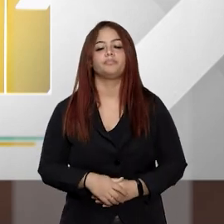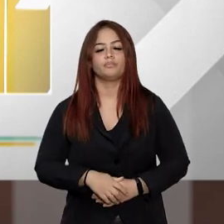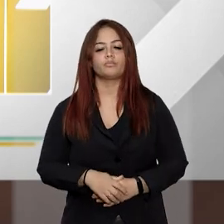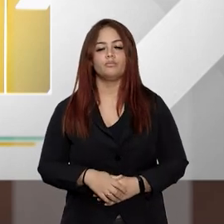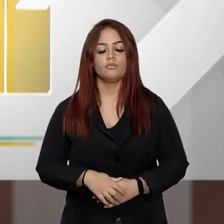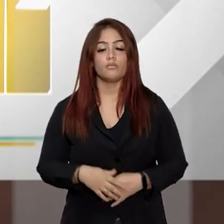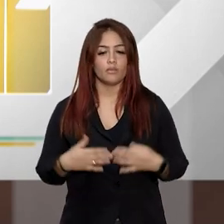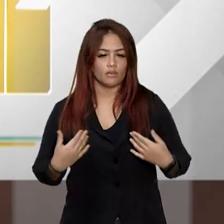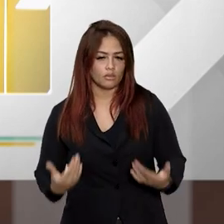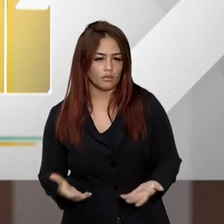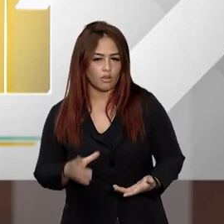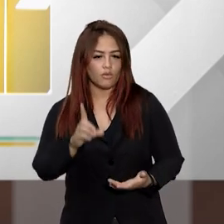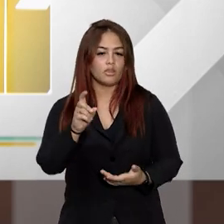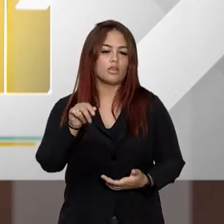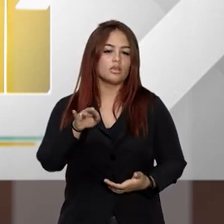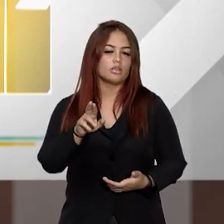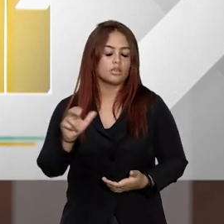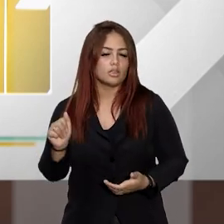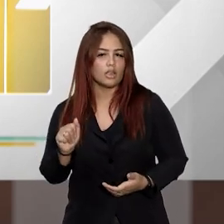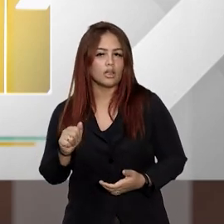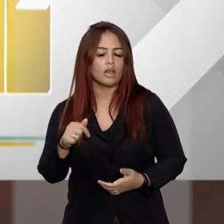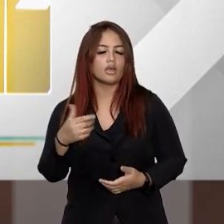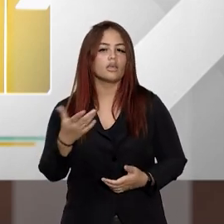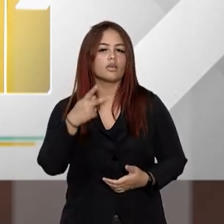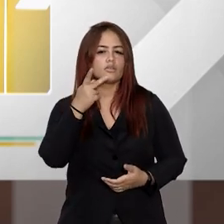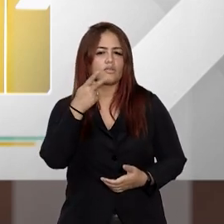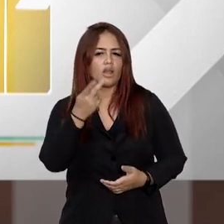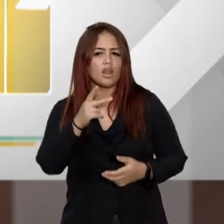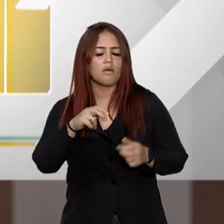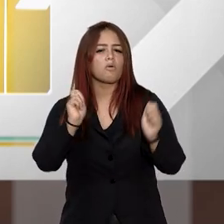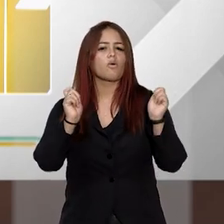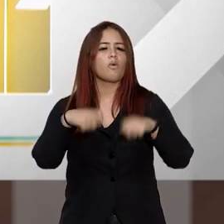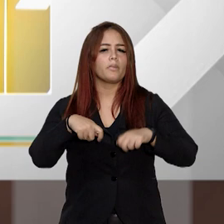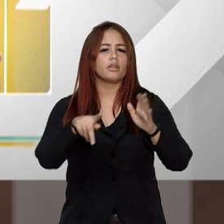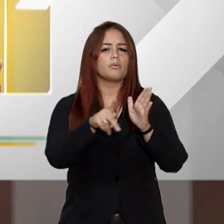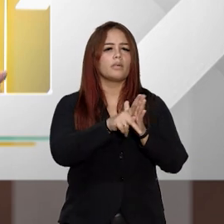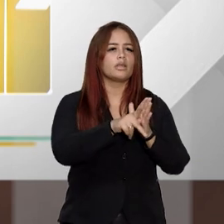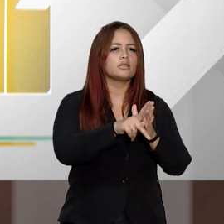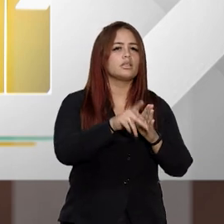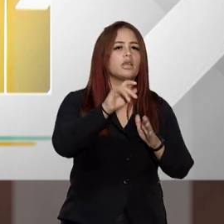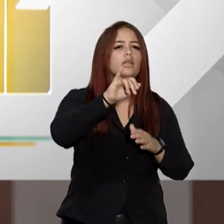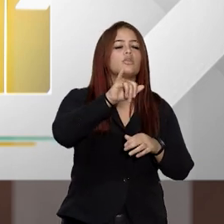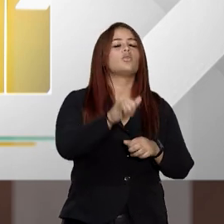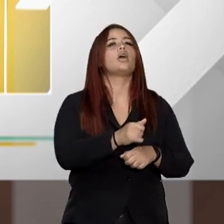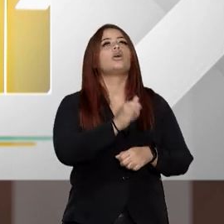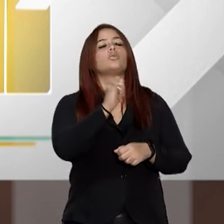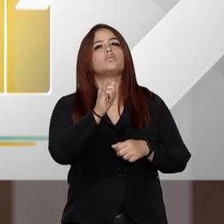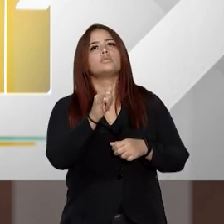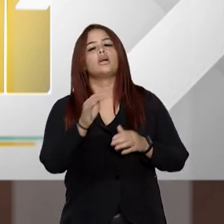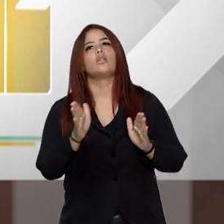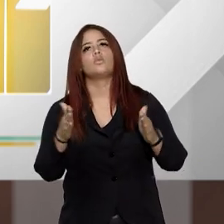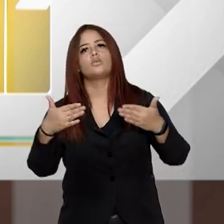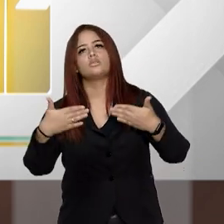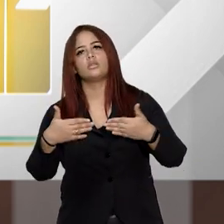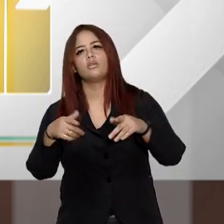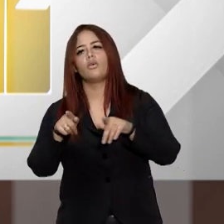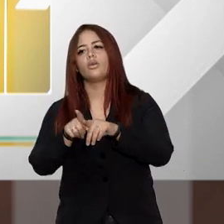Doutora Daniela, eu gostaria que a senhora explanasse sobre as competências dos juizados especiais federais cíveis e os criminais.